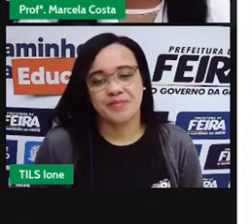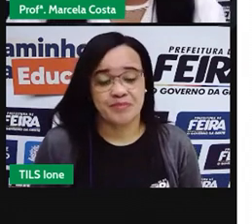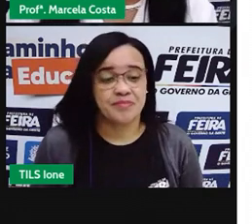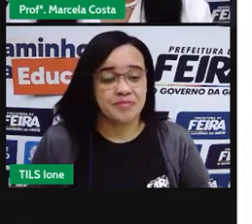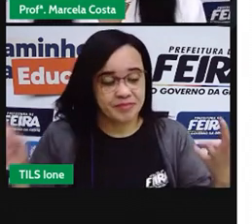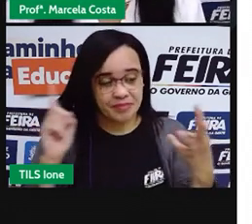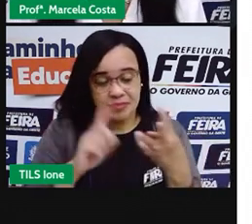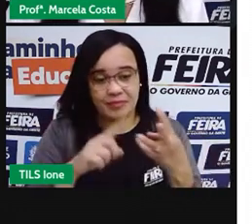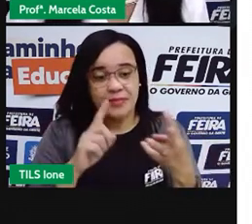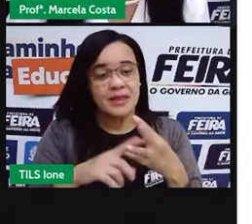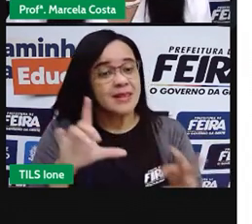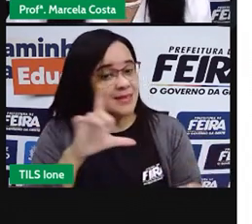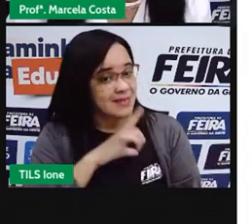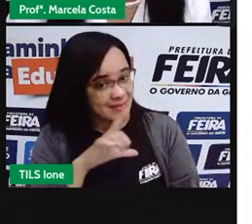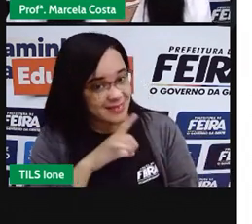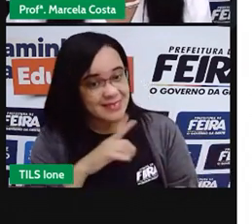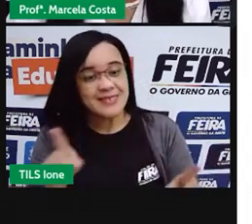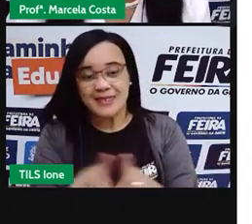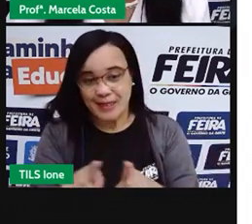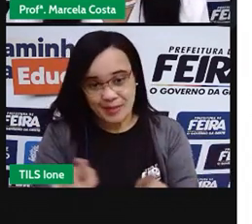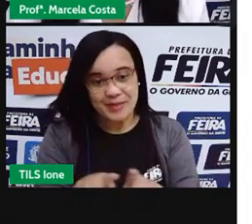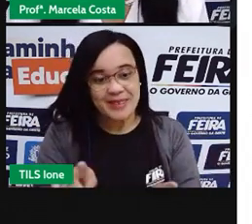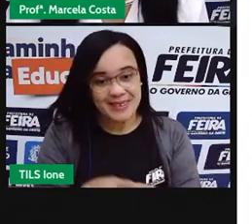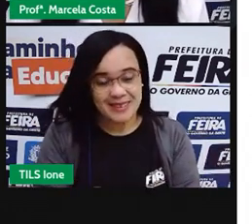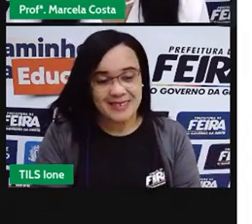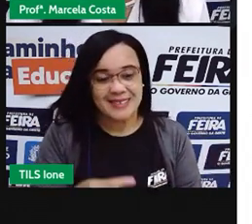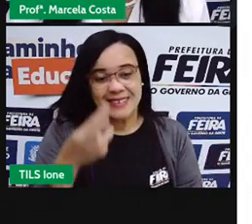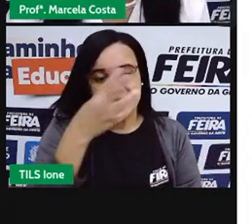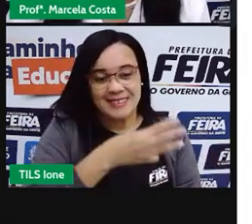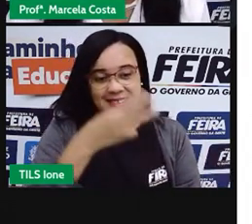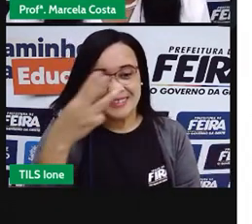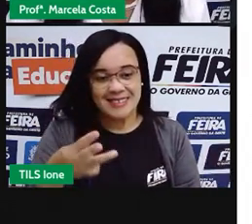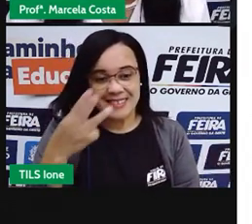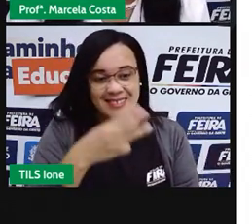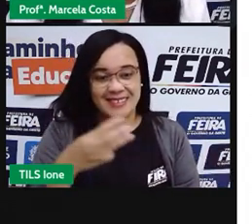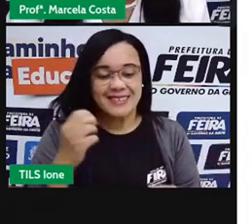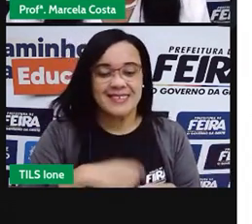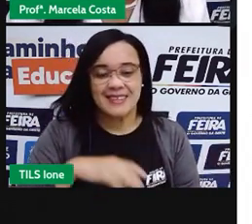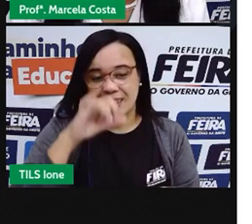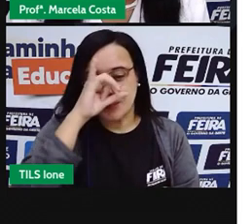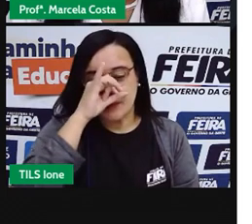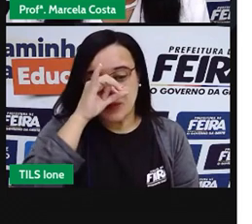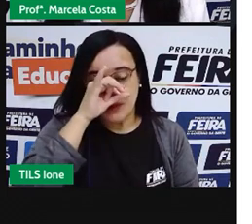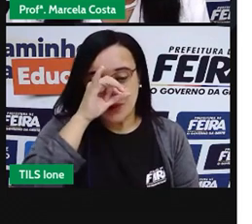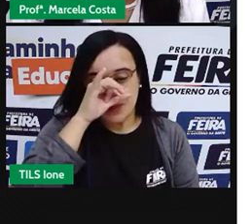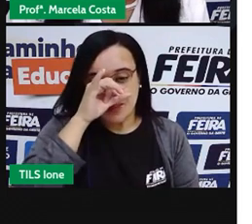E essa outra, Os 33 Porquinhos.